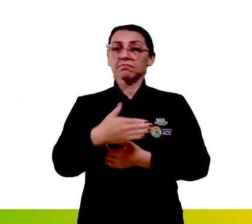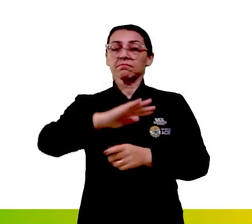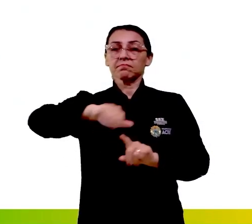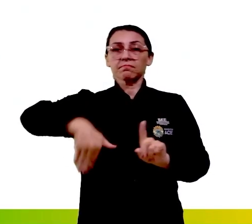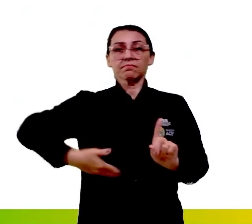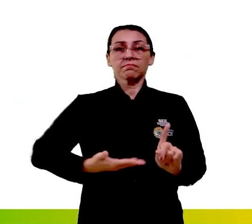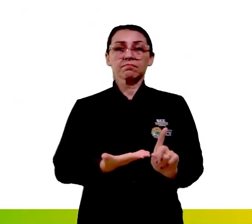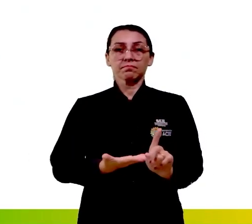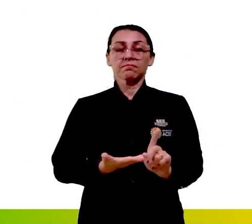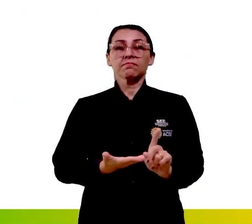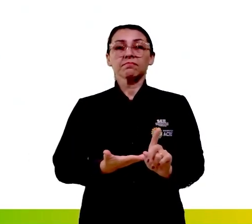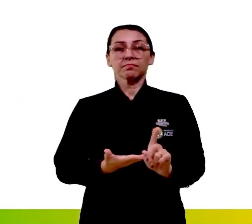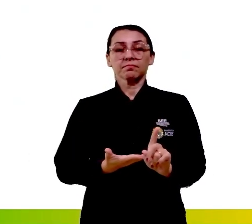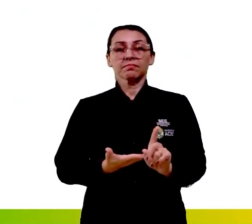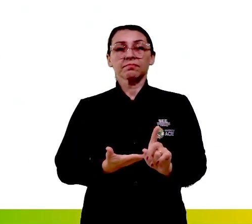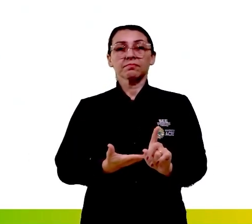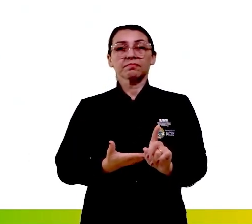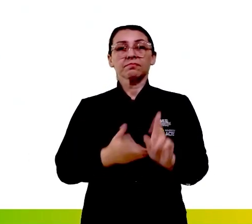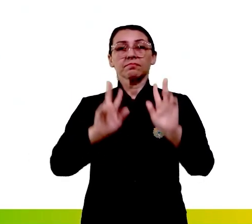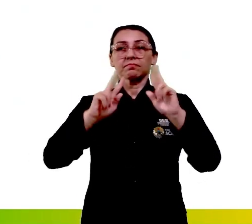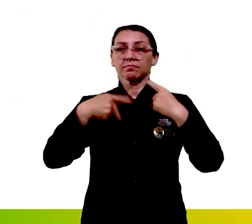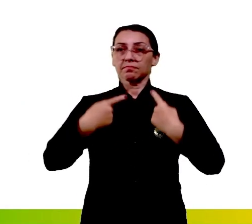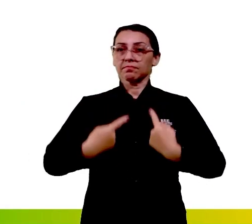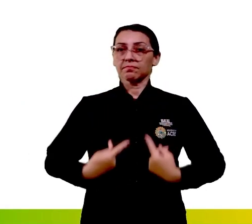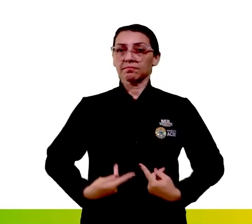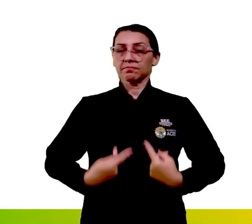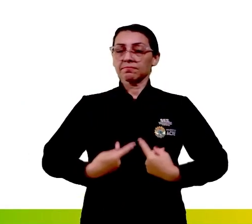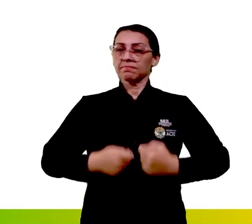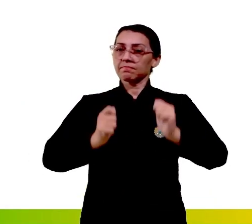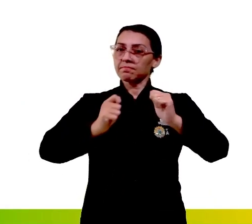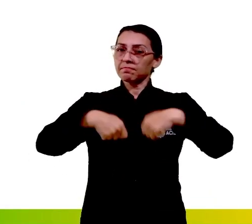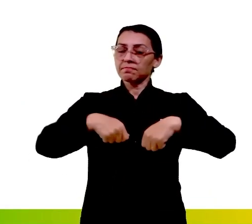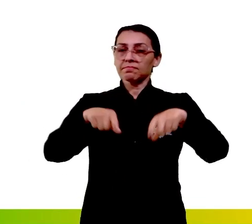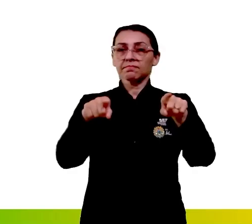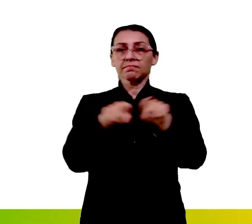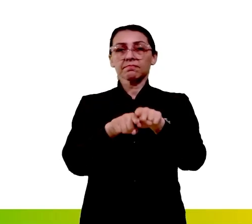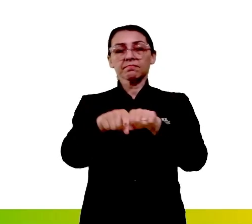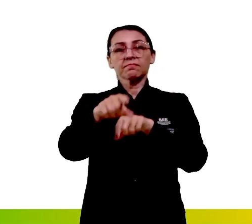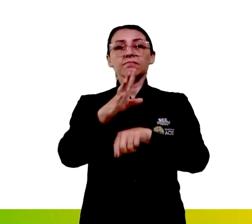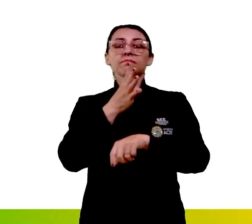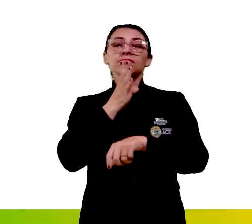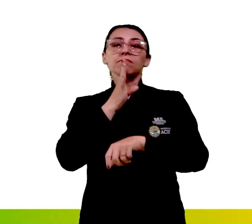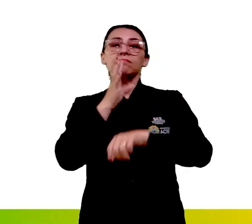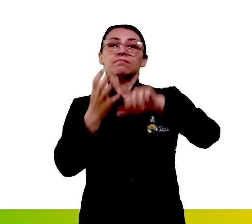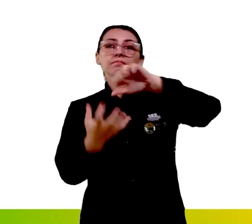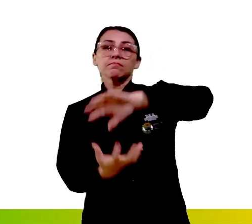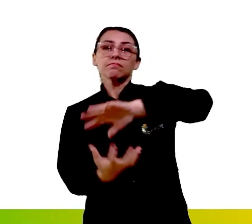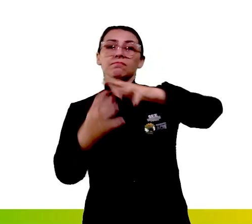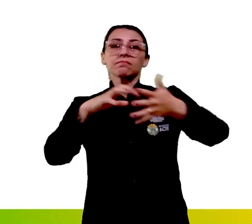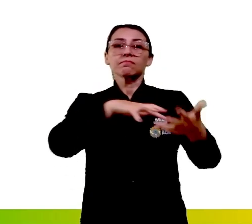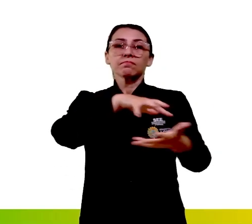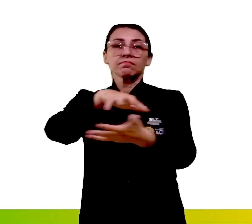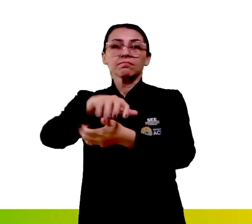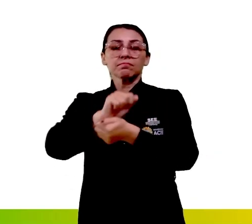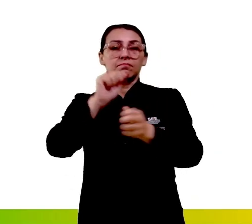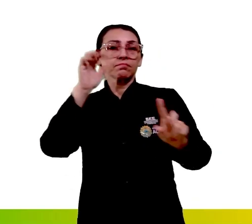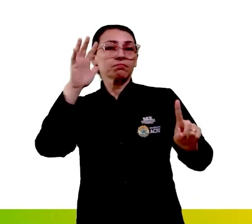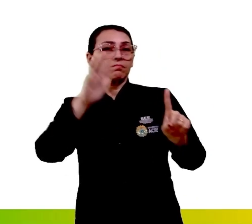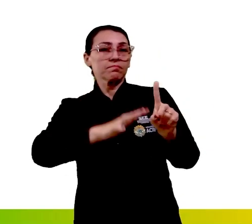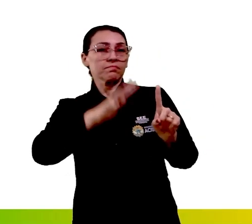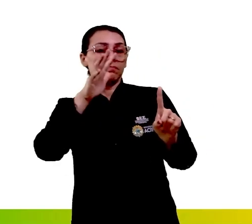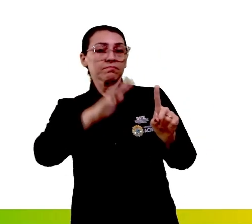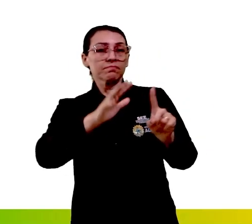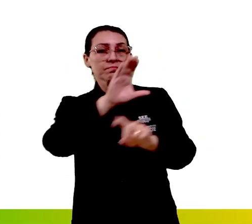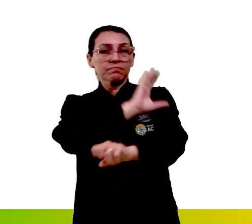abordagem, centrada no ser humano e em sua capacidade de conhecer e transformar o mundo, influenciou profundamente